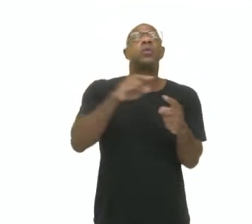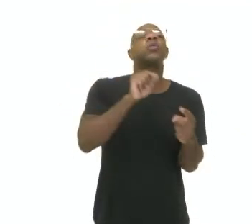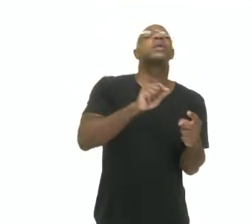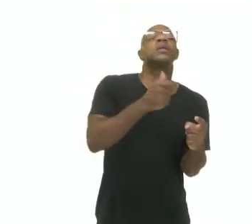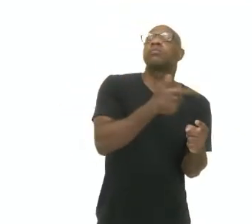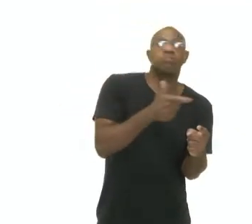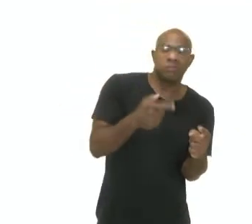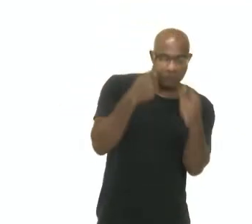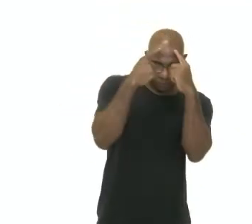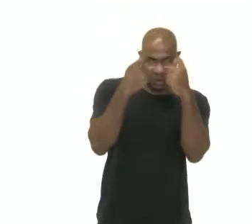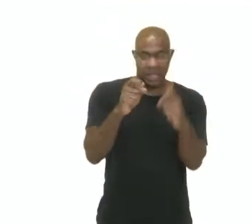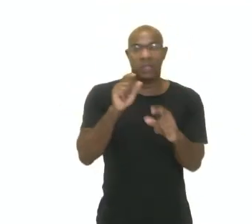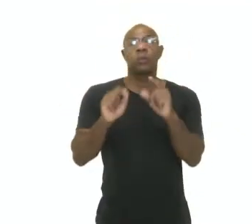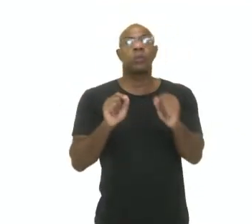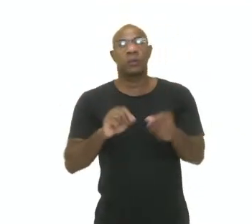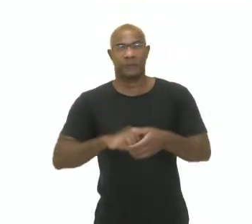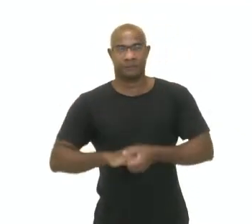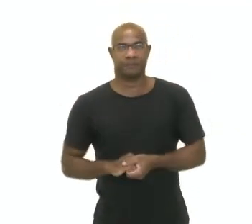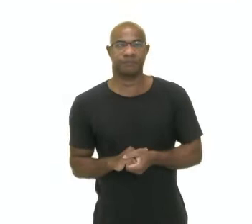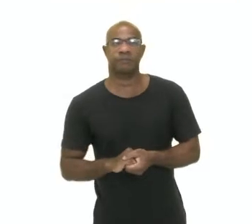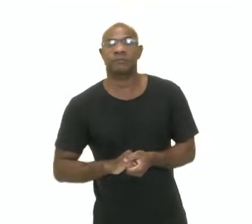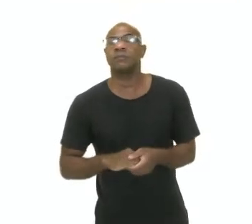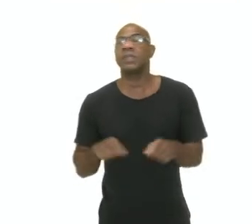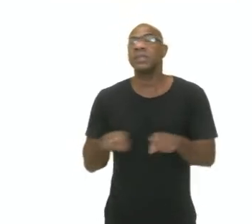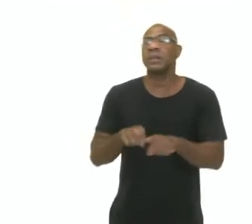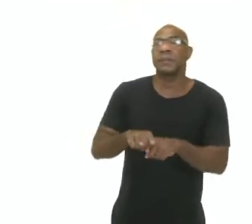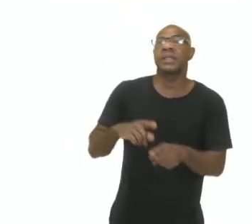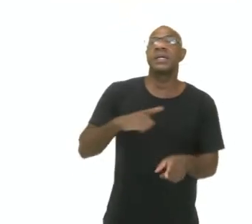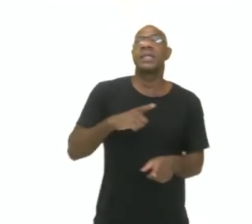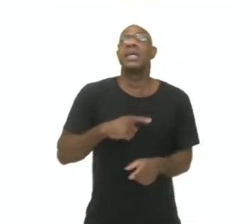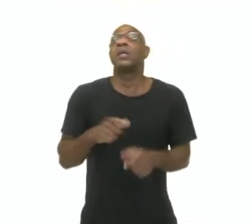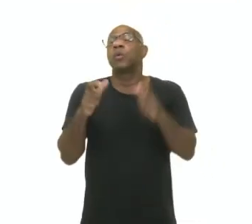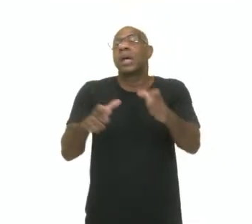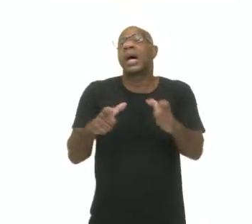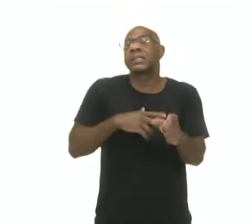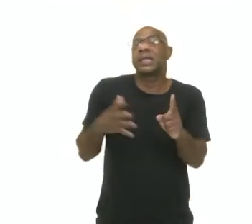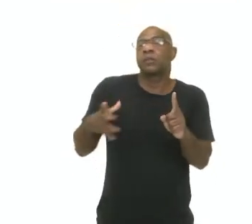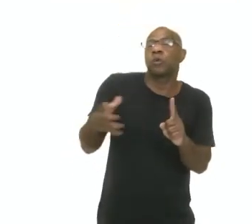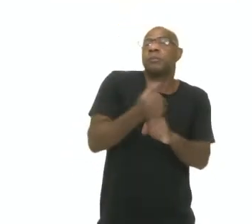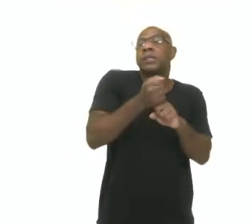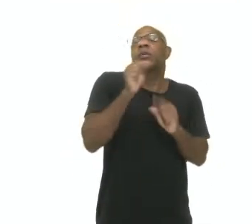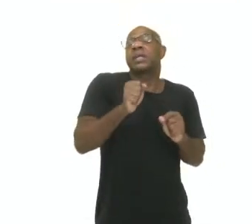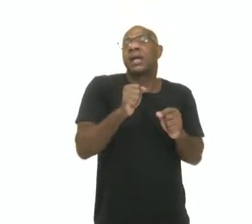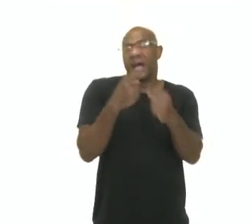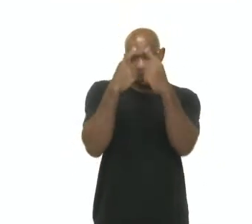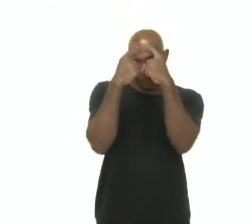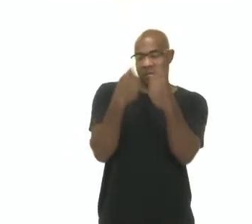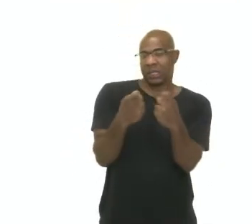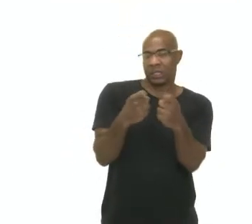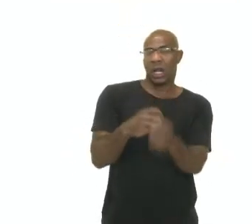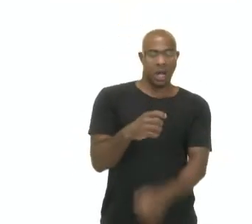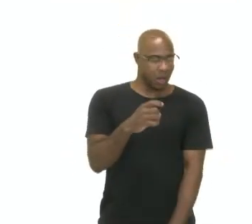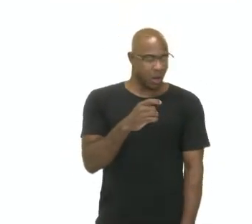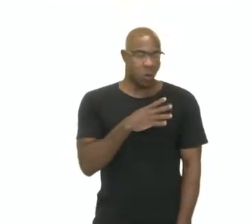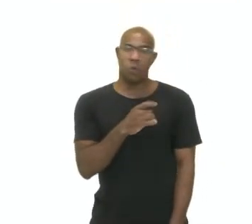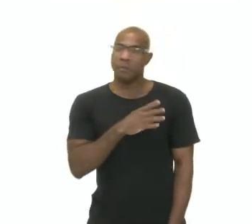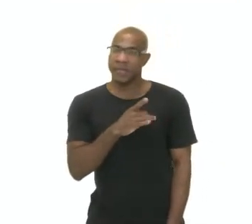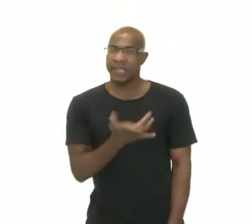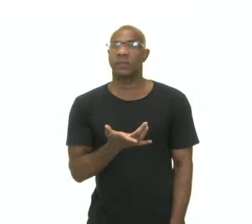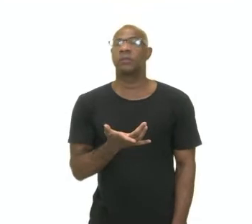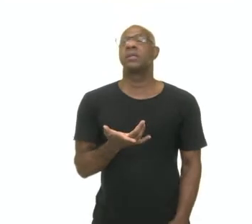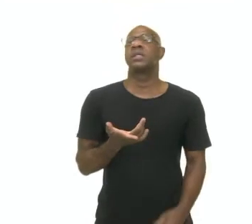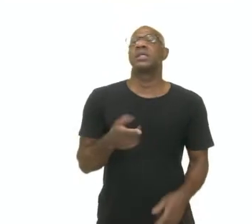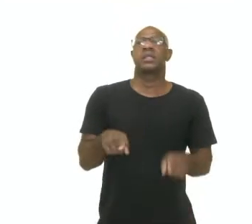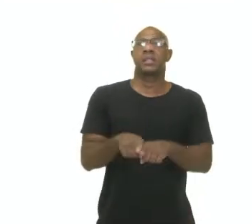moradores como lugares onde predomina a violência. O medo e o aumento da criminalidade